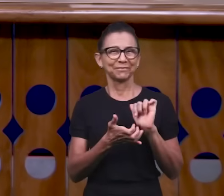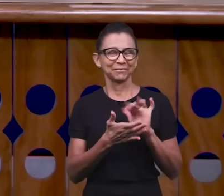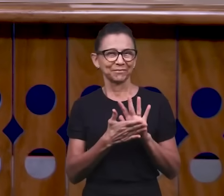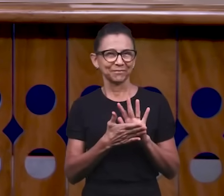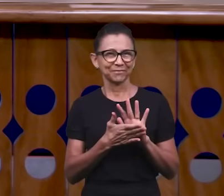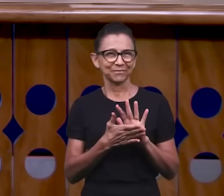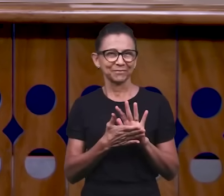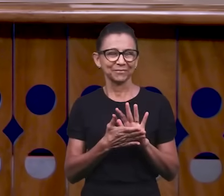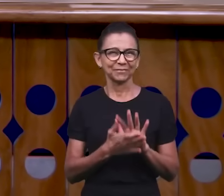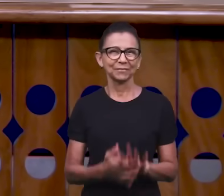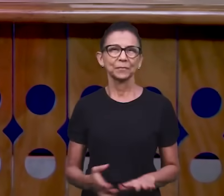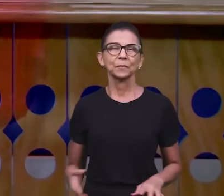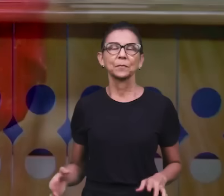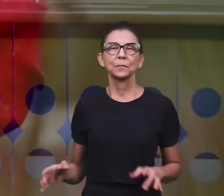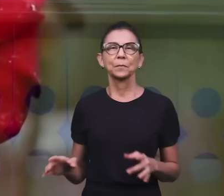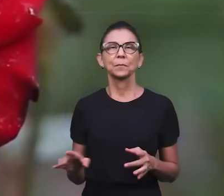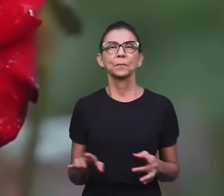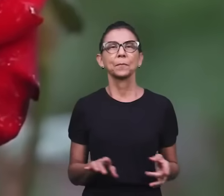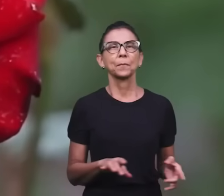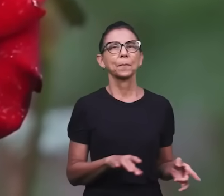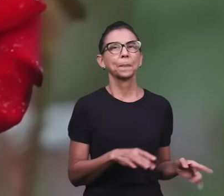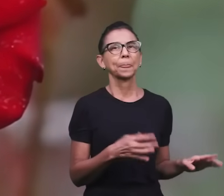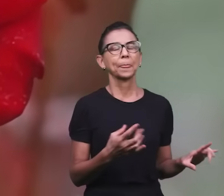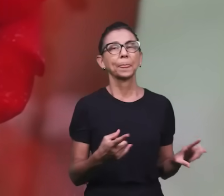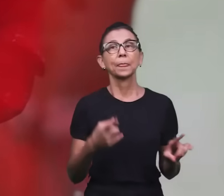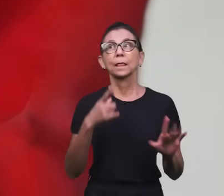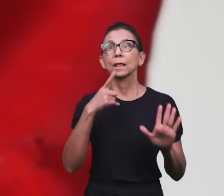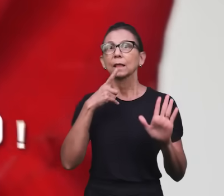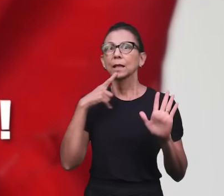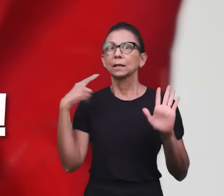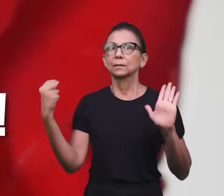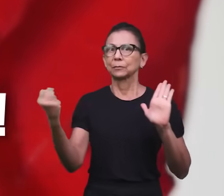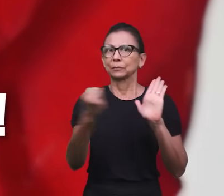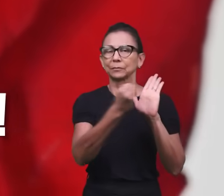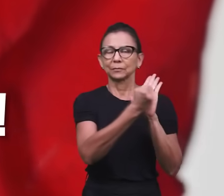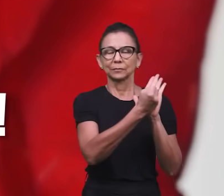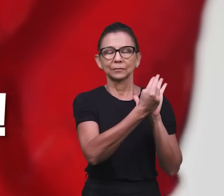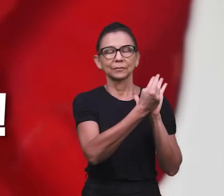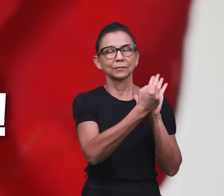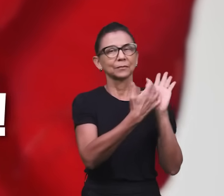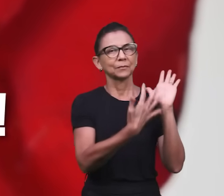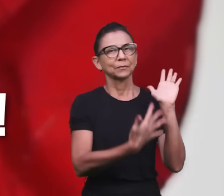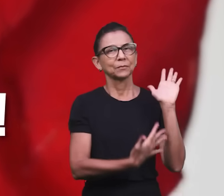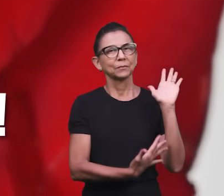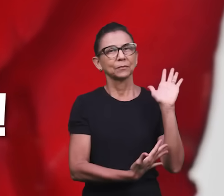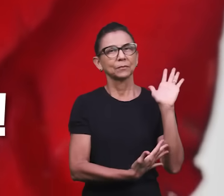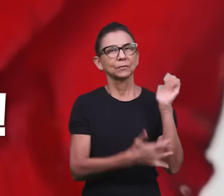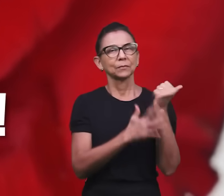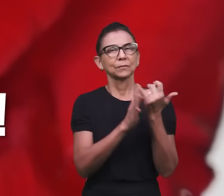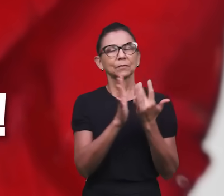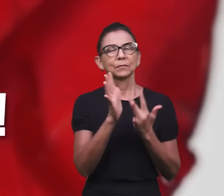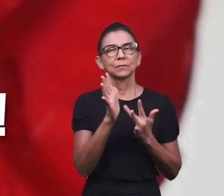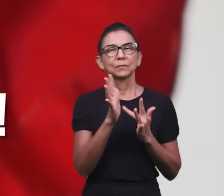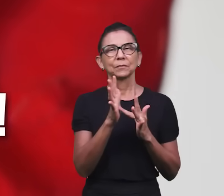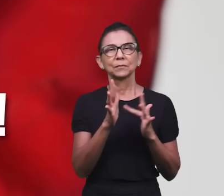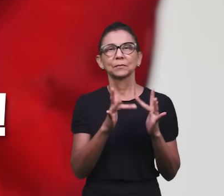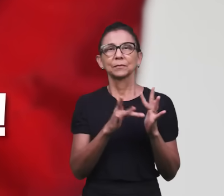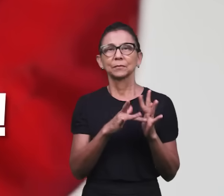louvor bendizendo ao nosso Deus. Oh, que sangue poderoso!